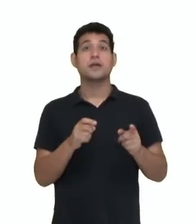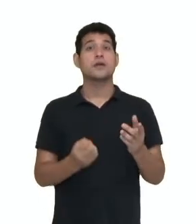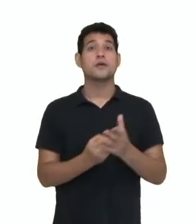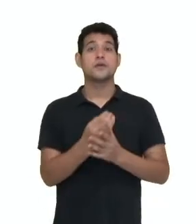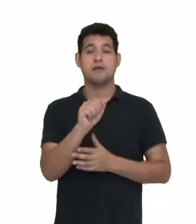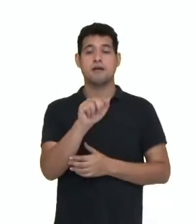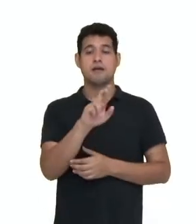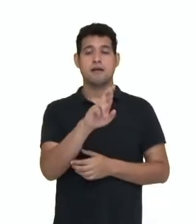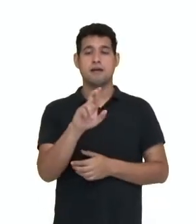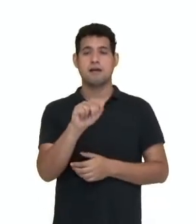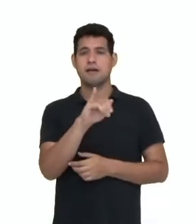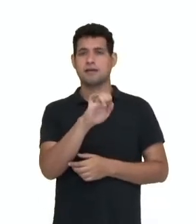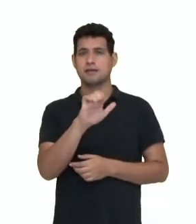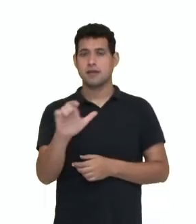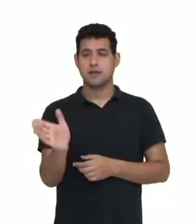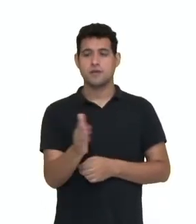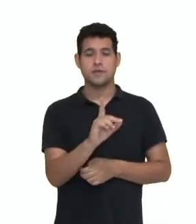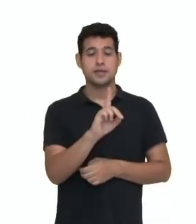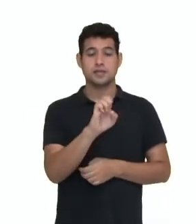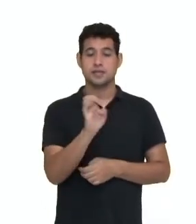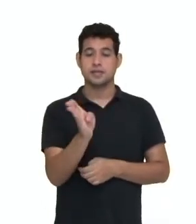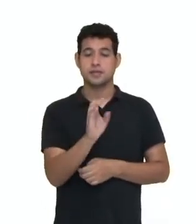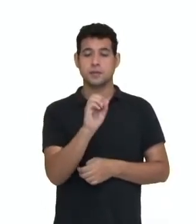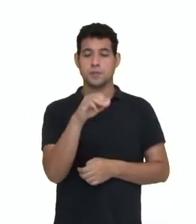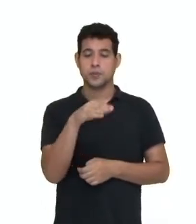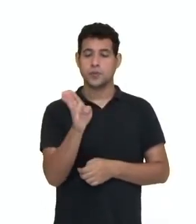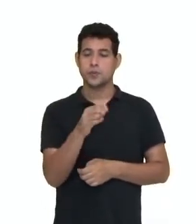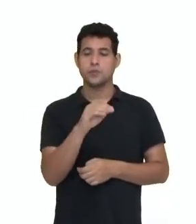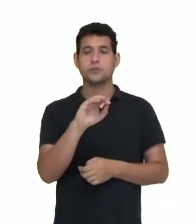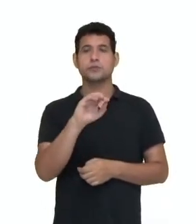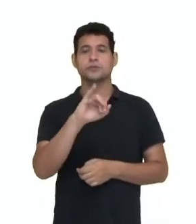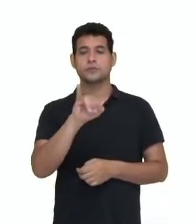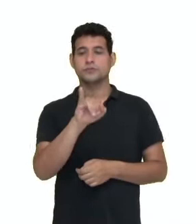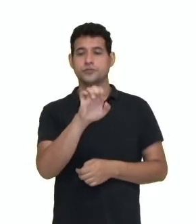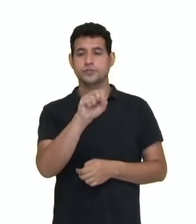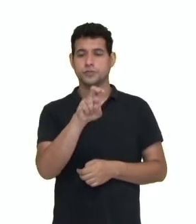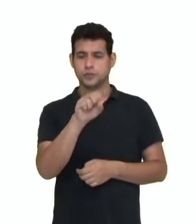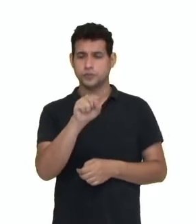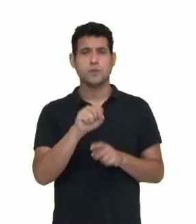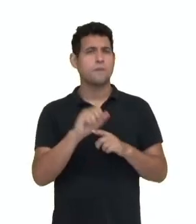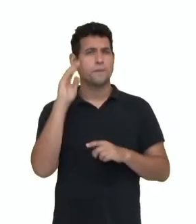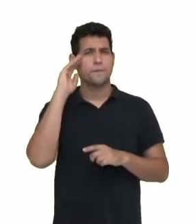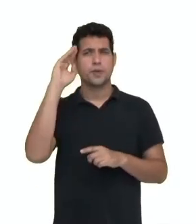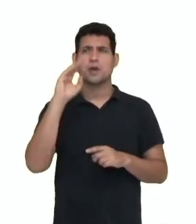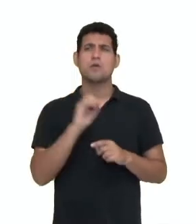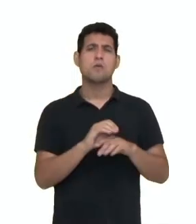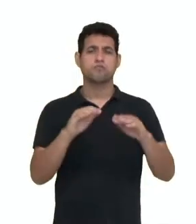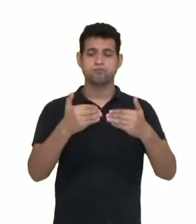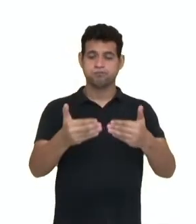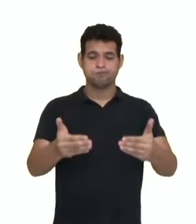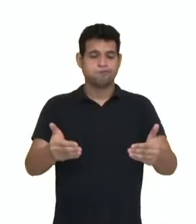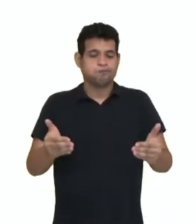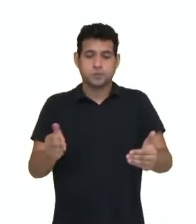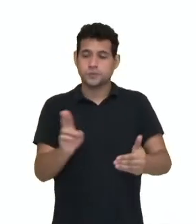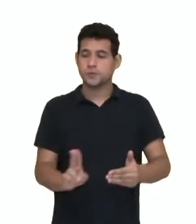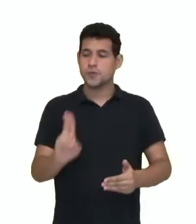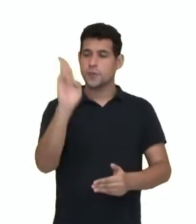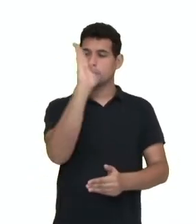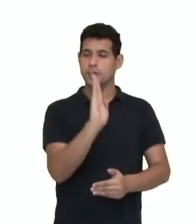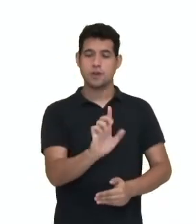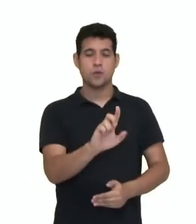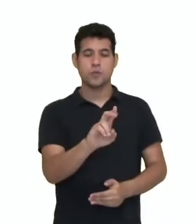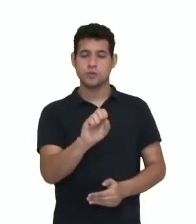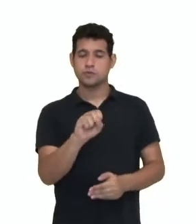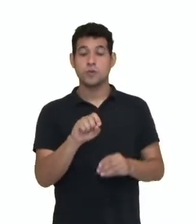Bom Jesus, que nós estamos vendo aqui uma imagem, né, um mapa da época. O principal forte de resistência luso-brasileira, ou seja,